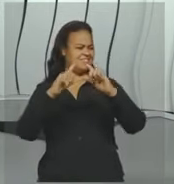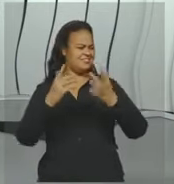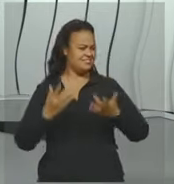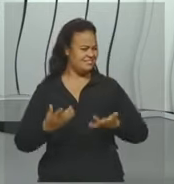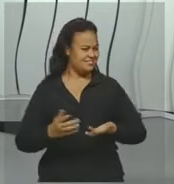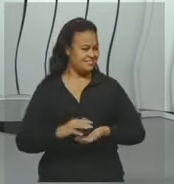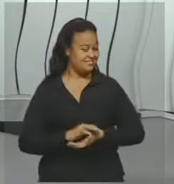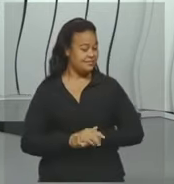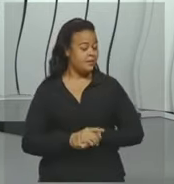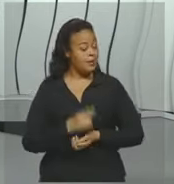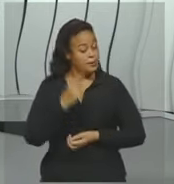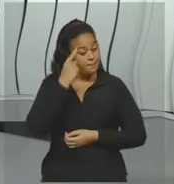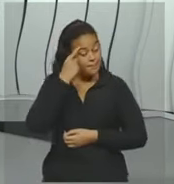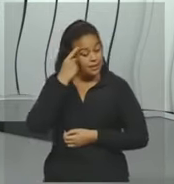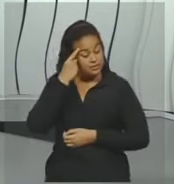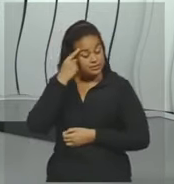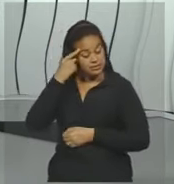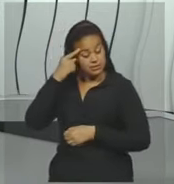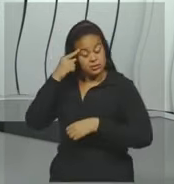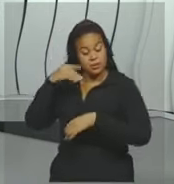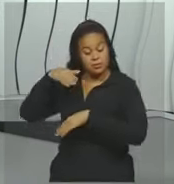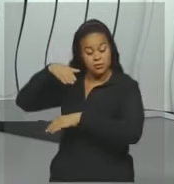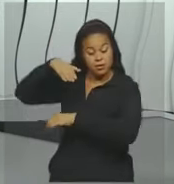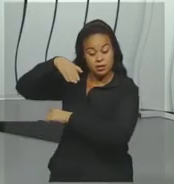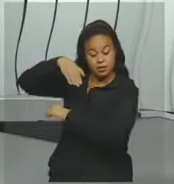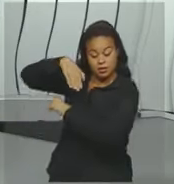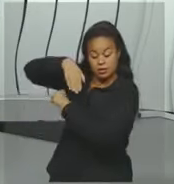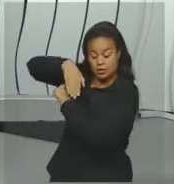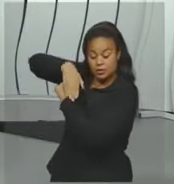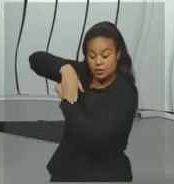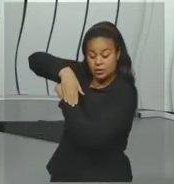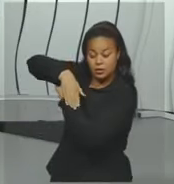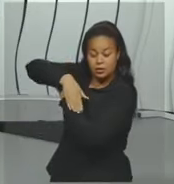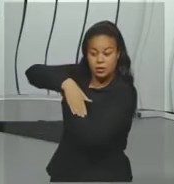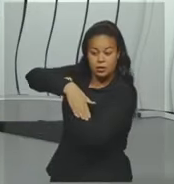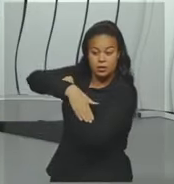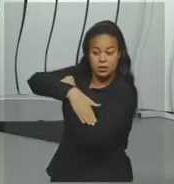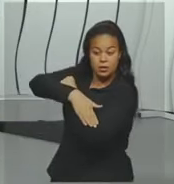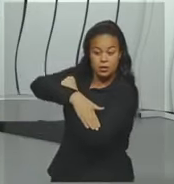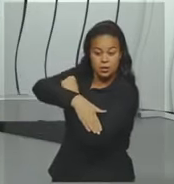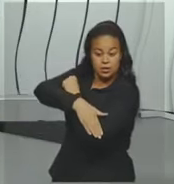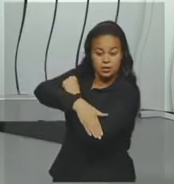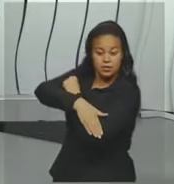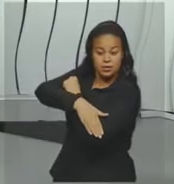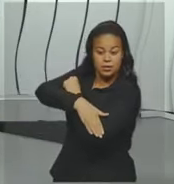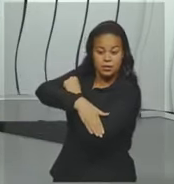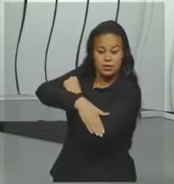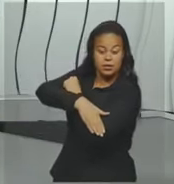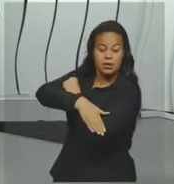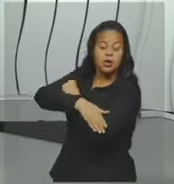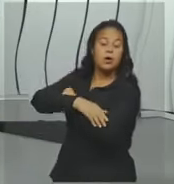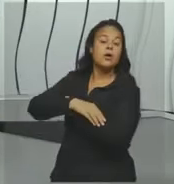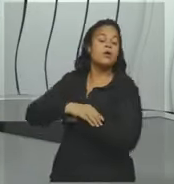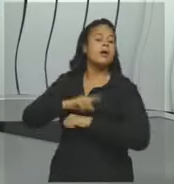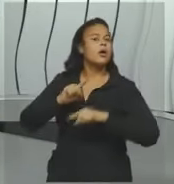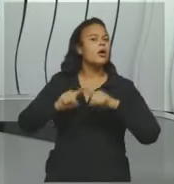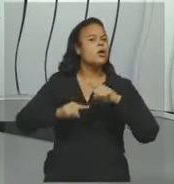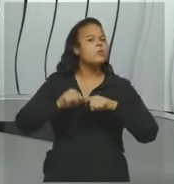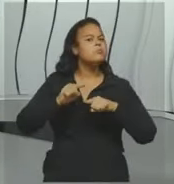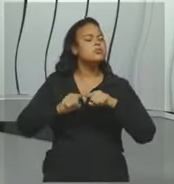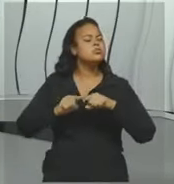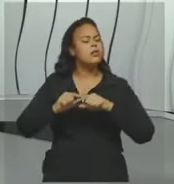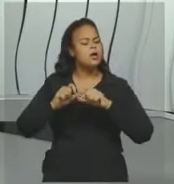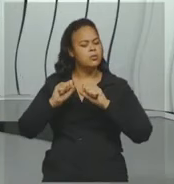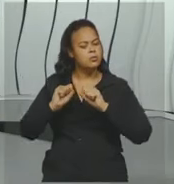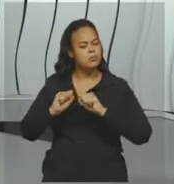Pensa numa rampa. Quando a gente pensa numa rampa, a rampa é para facilitar com que algum objeto possa passar de um